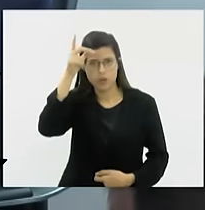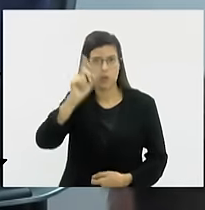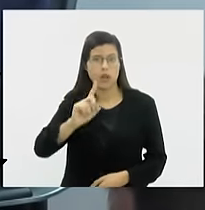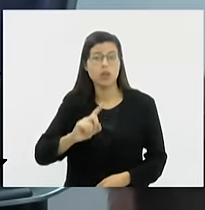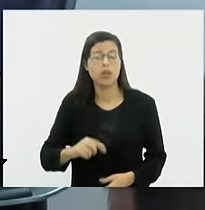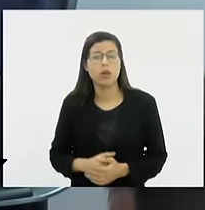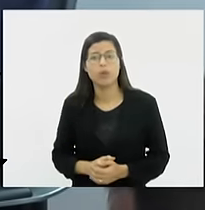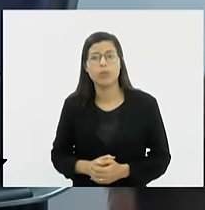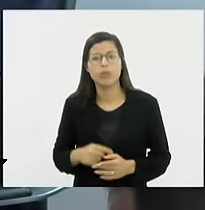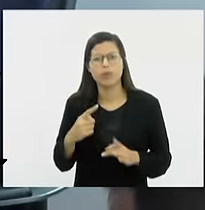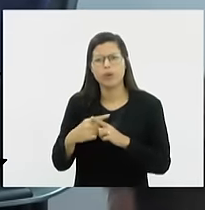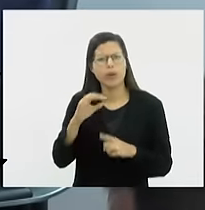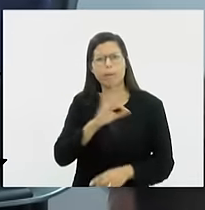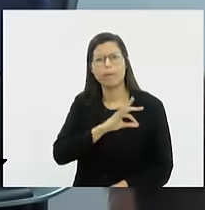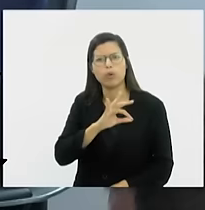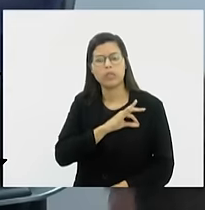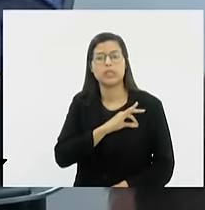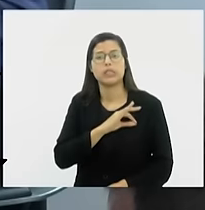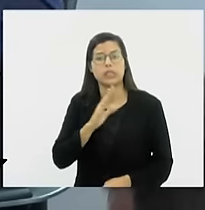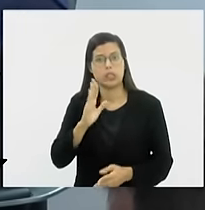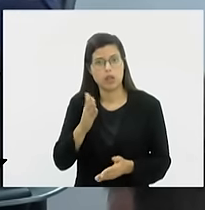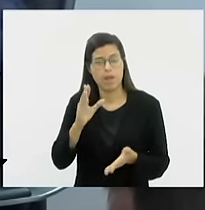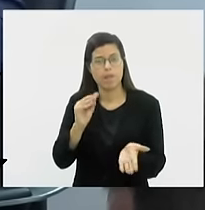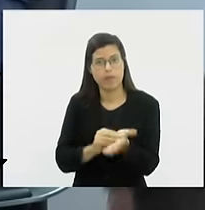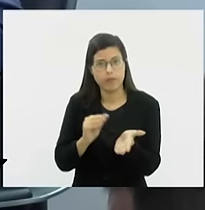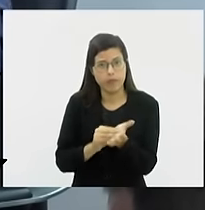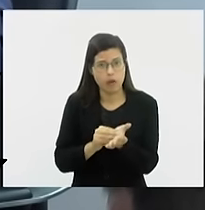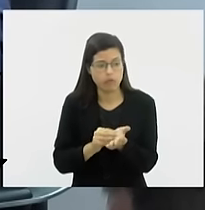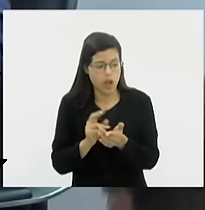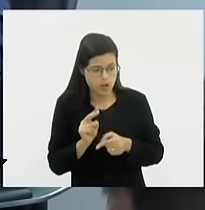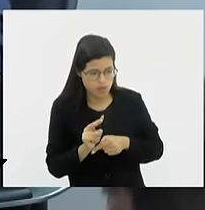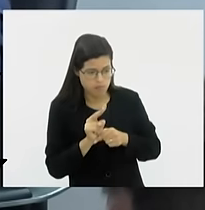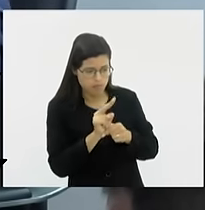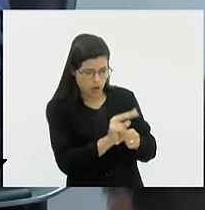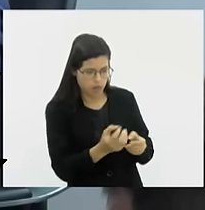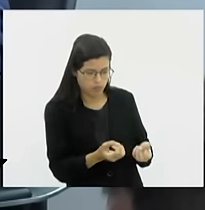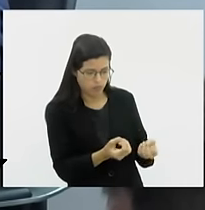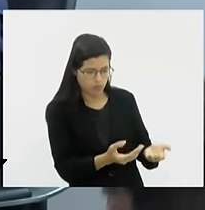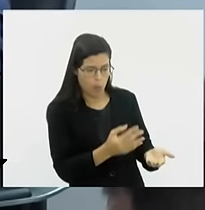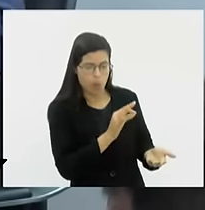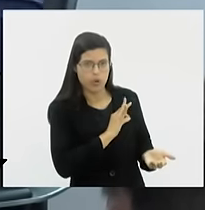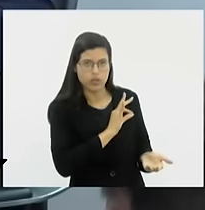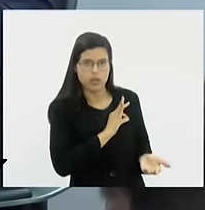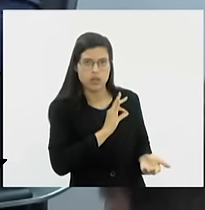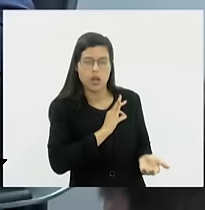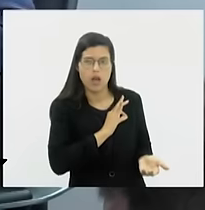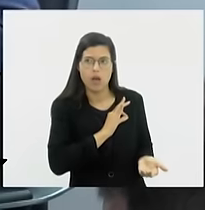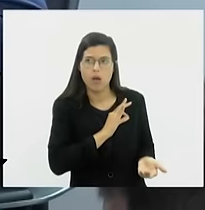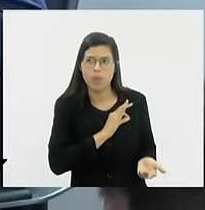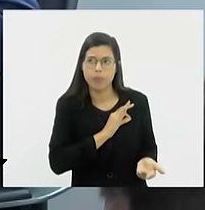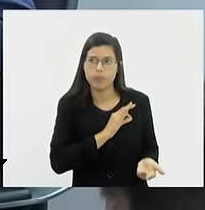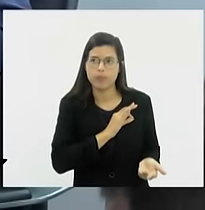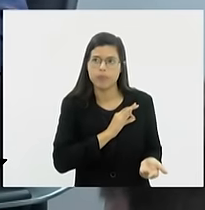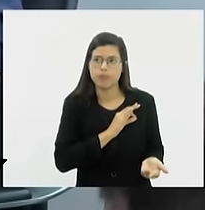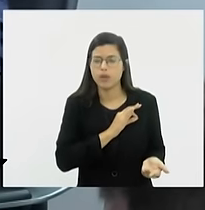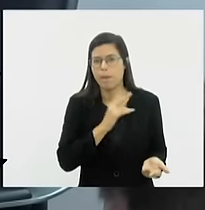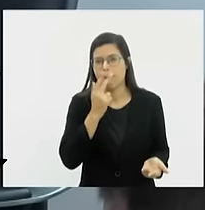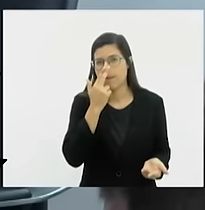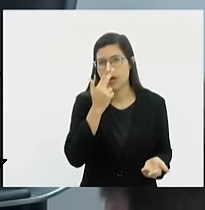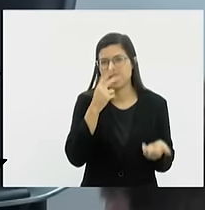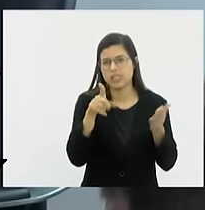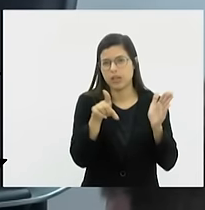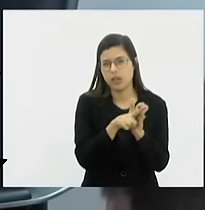déficit operacional tremendo, empresta um policial seu para dar legalidade, ou um ar de legalidade,